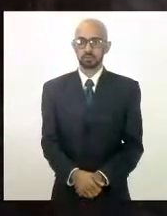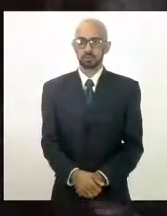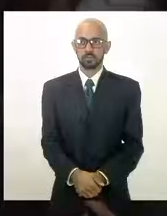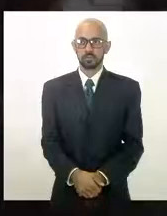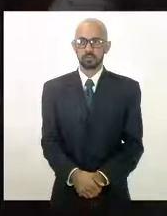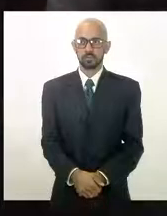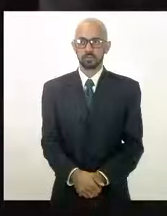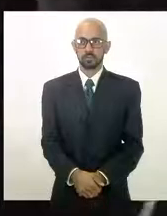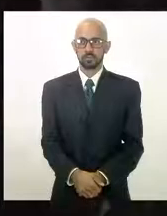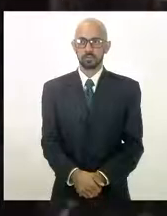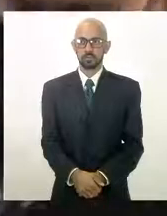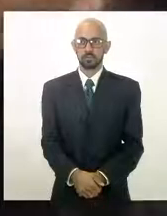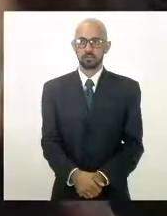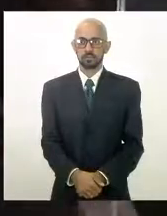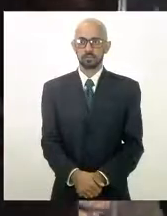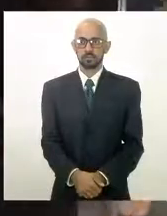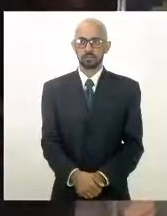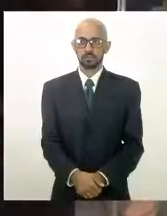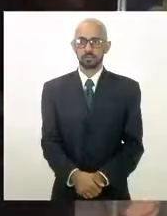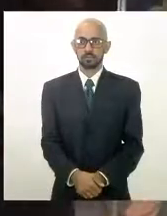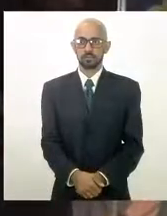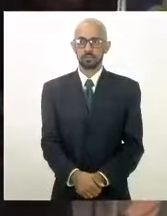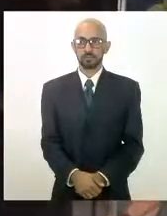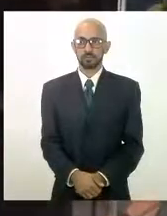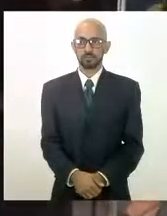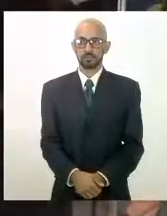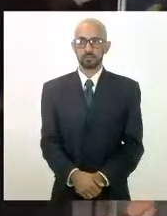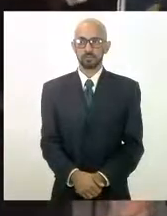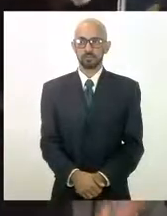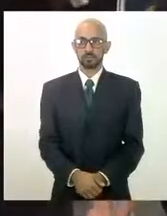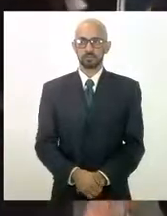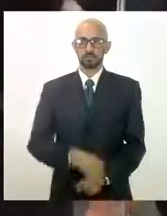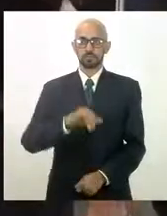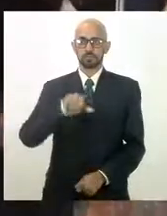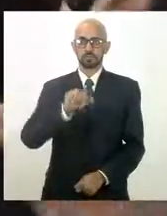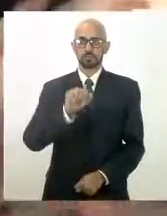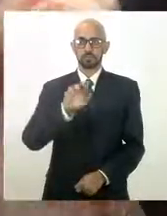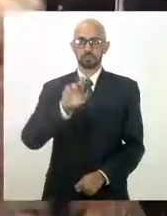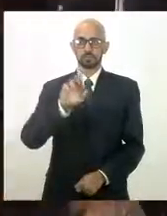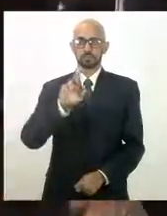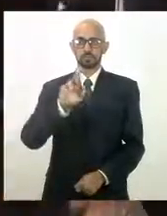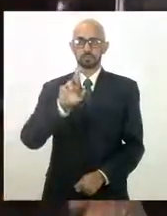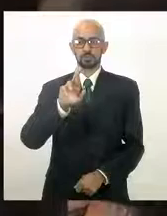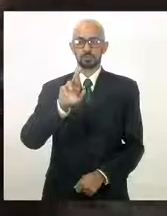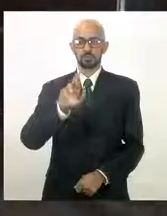Mate lá. Você está nessa aqui, não está? Jair, por favor.